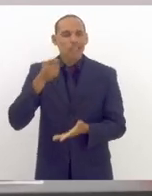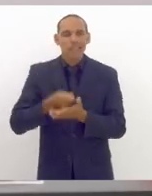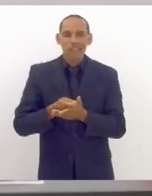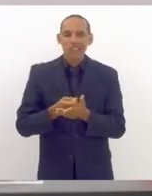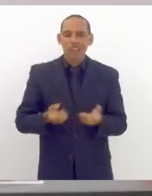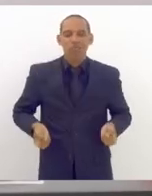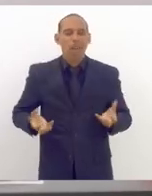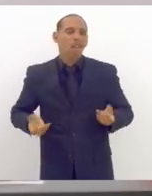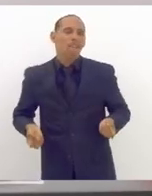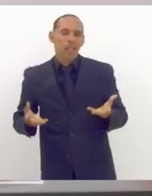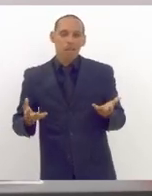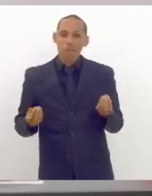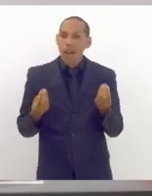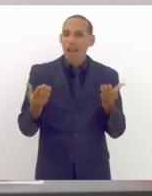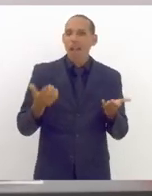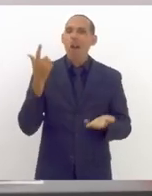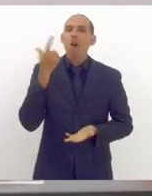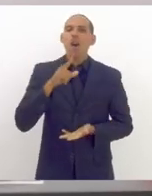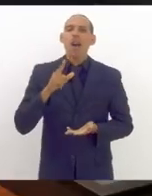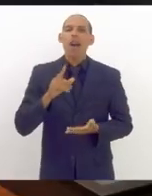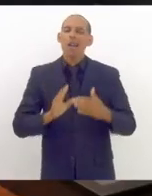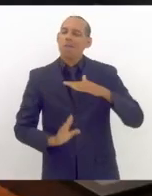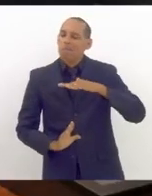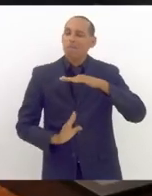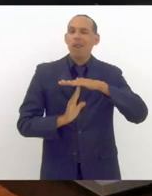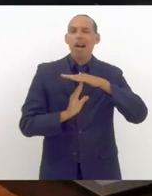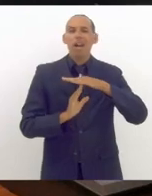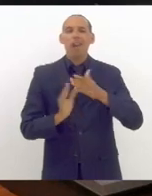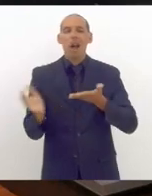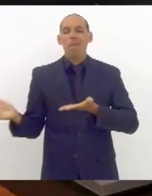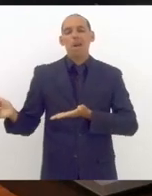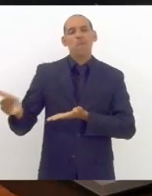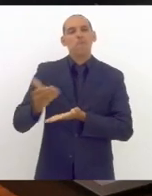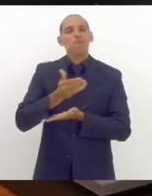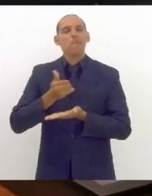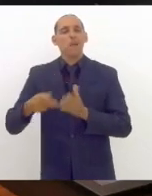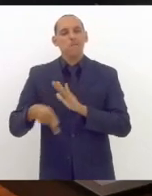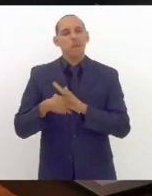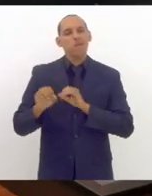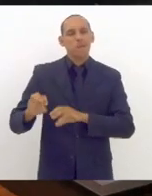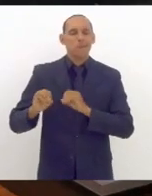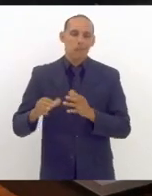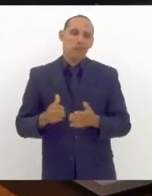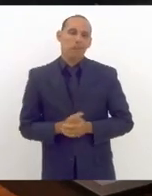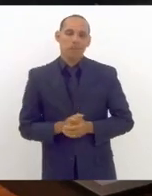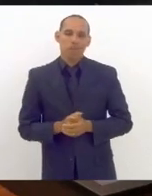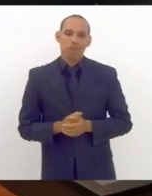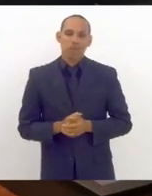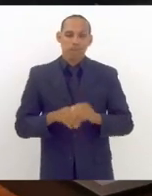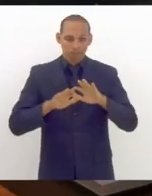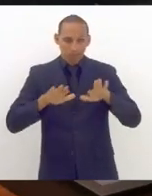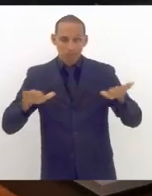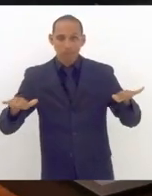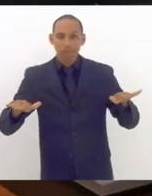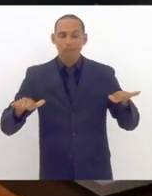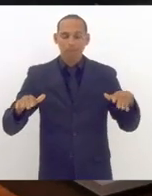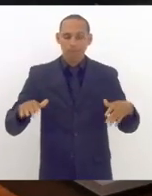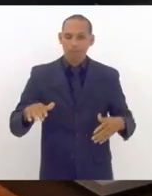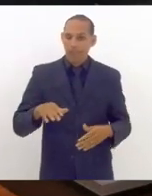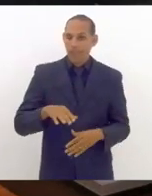para que para que ele sempre consigo o máximo da arrecadação e educação senhores eh eh eu acho assim o